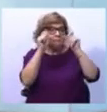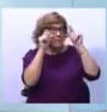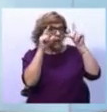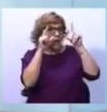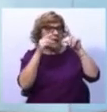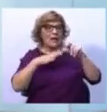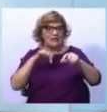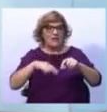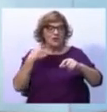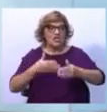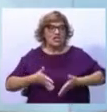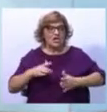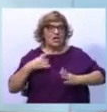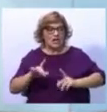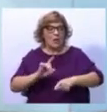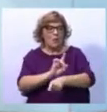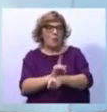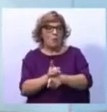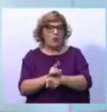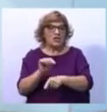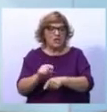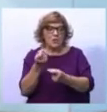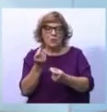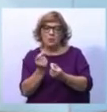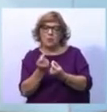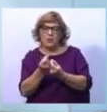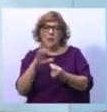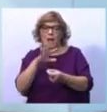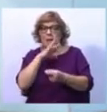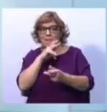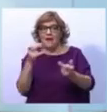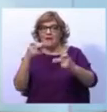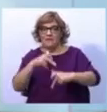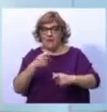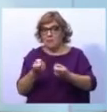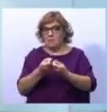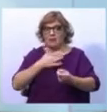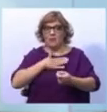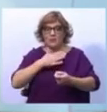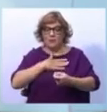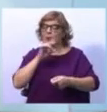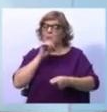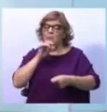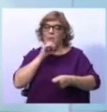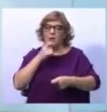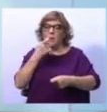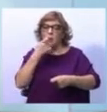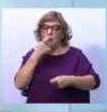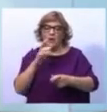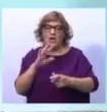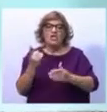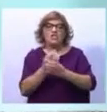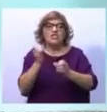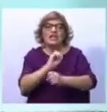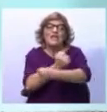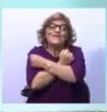como quem diz, estou aqui, nasci, estou pronto para daqui a um bocadinho, quando a minha mãe vier para o pé de mim, poder ir à mama. E não se sentem